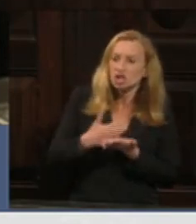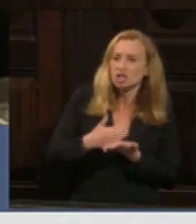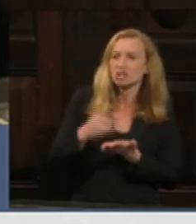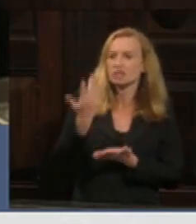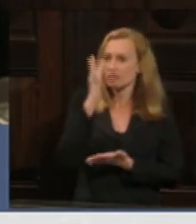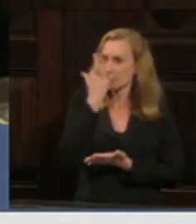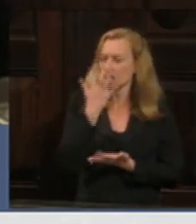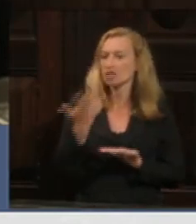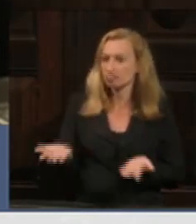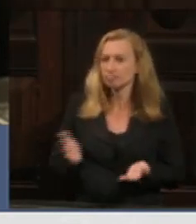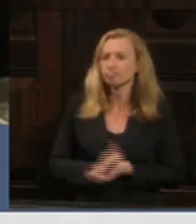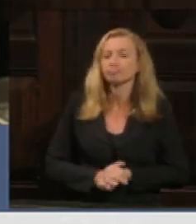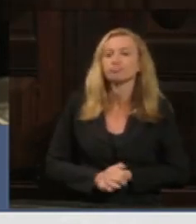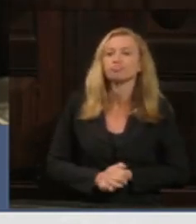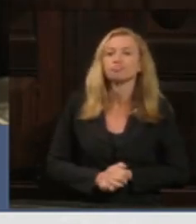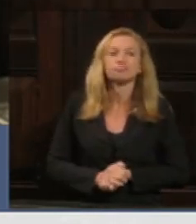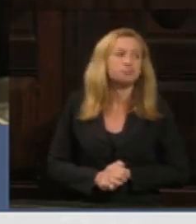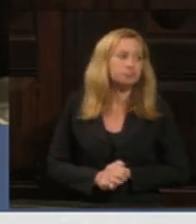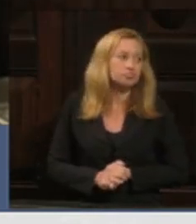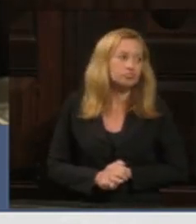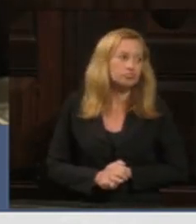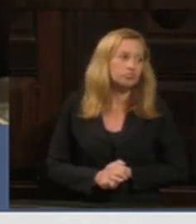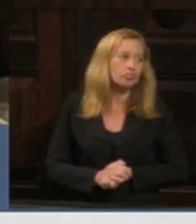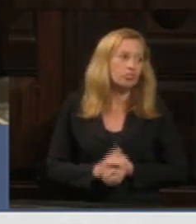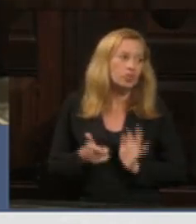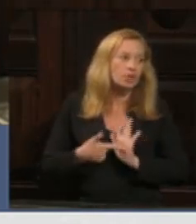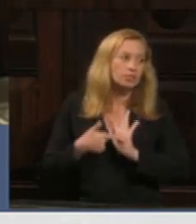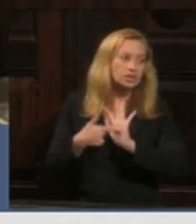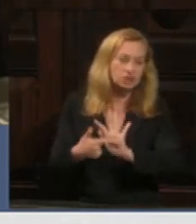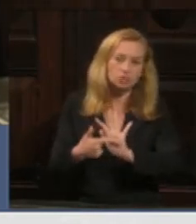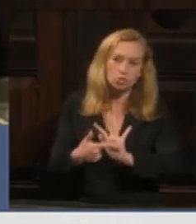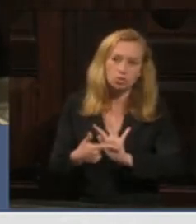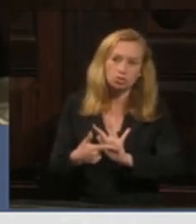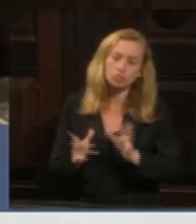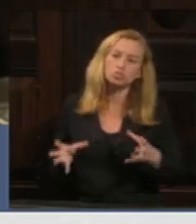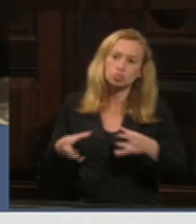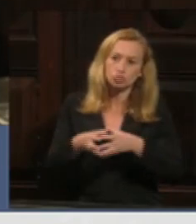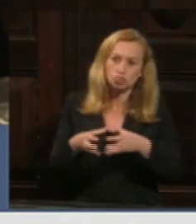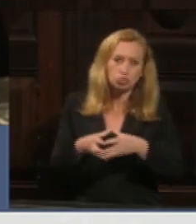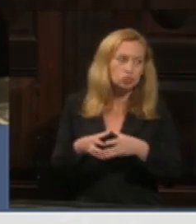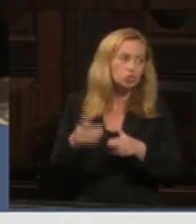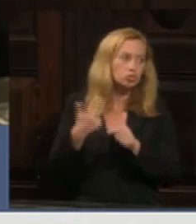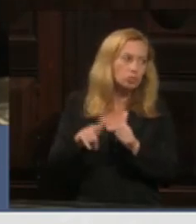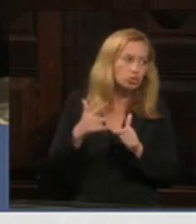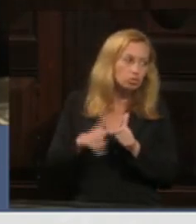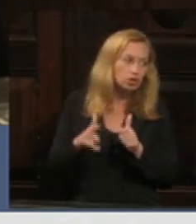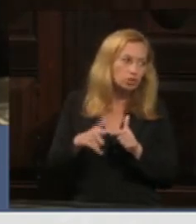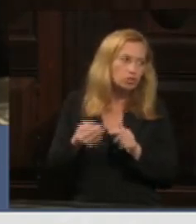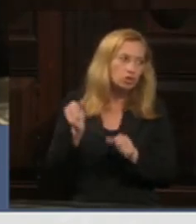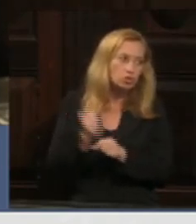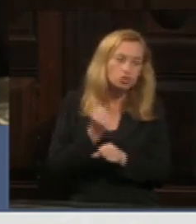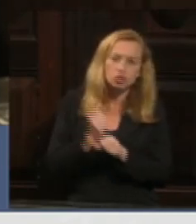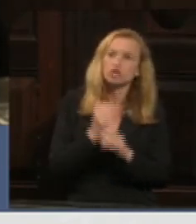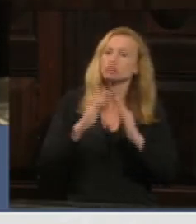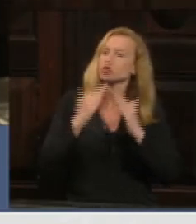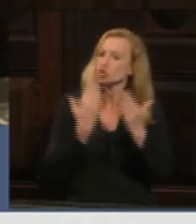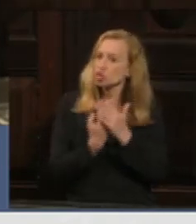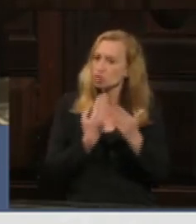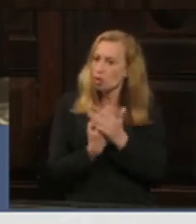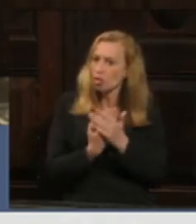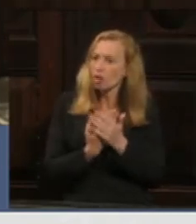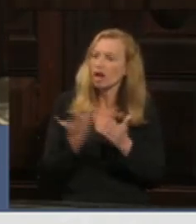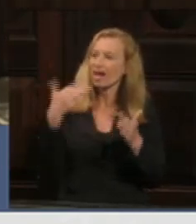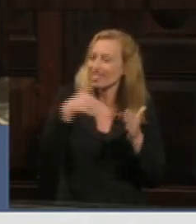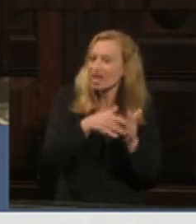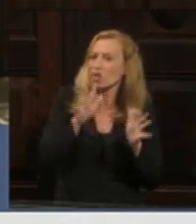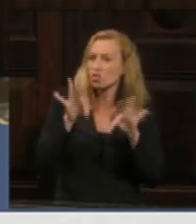secretário, que apresentou um conjunto de alternativas para enfrentar o problema. Construção de escolas, ele se comprometeu a construir 12 escolas até o final